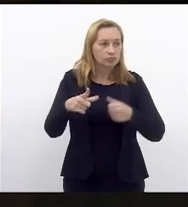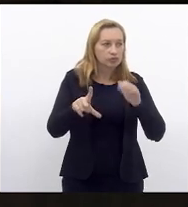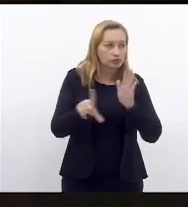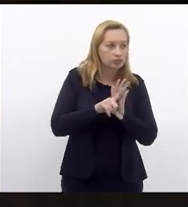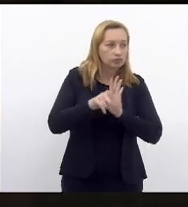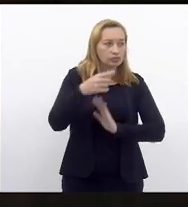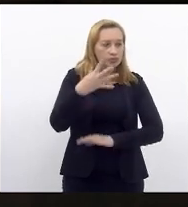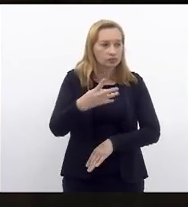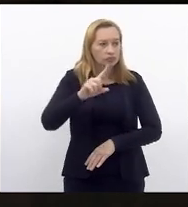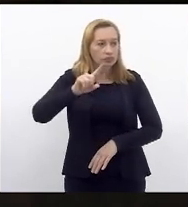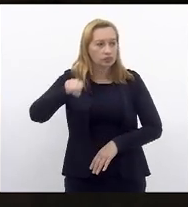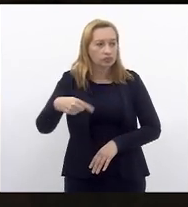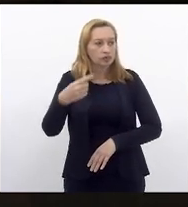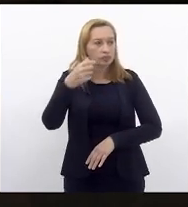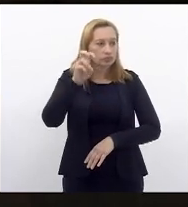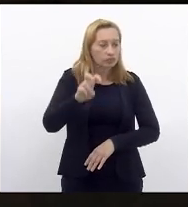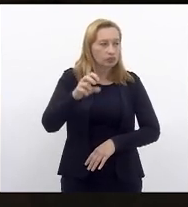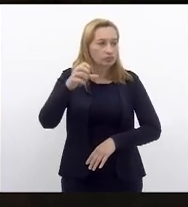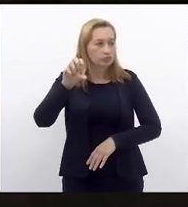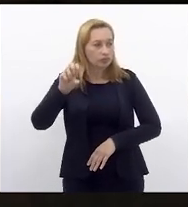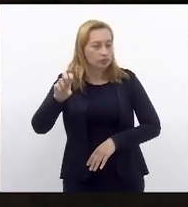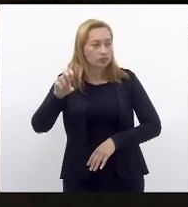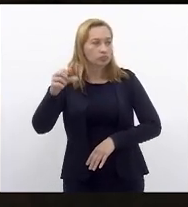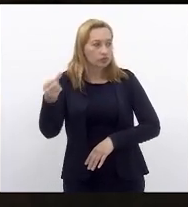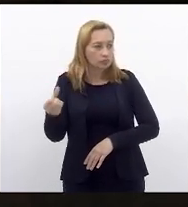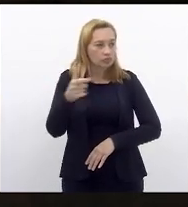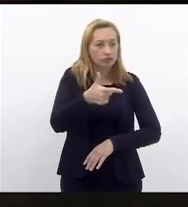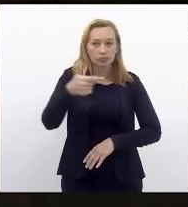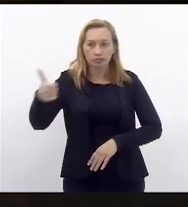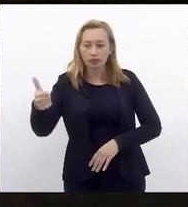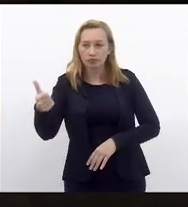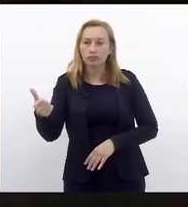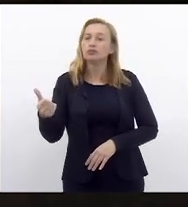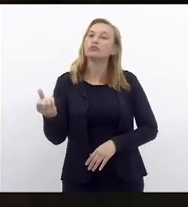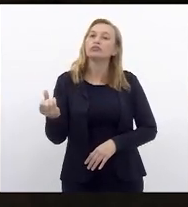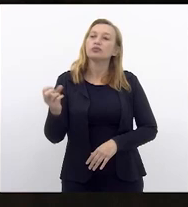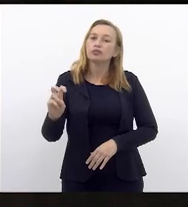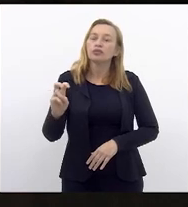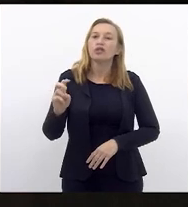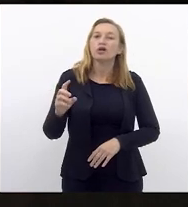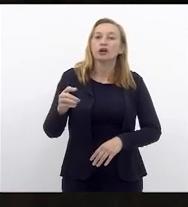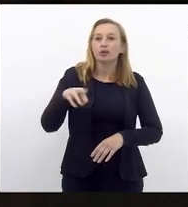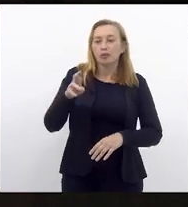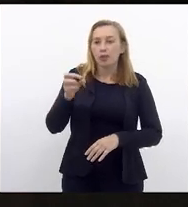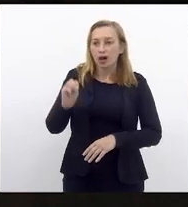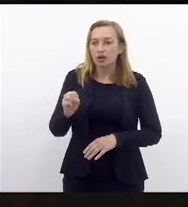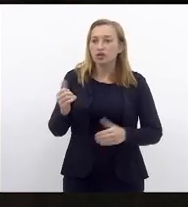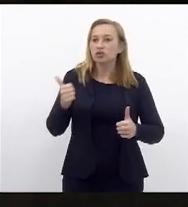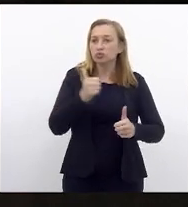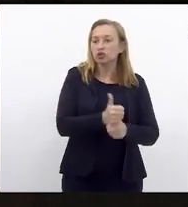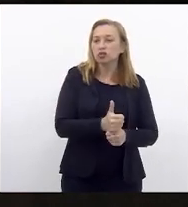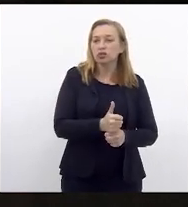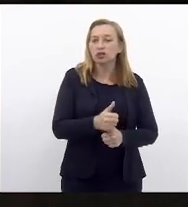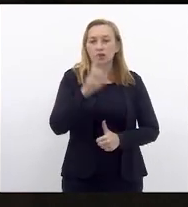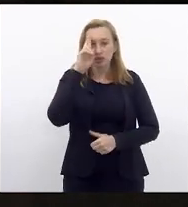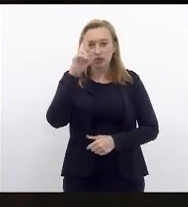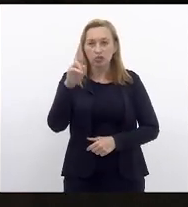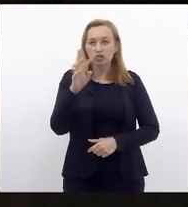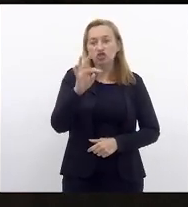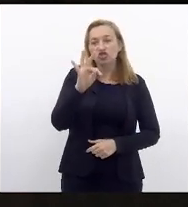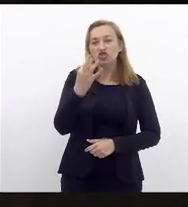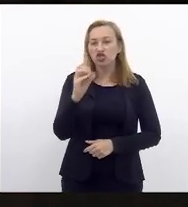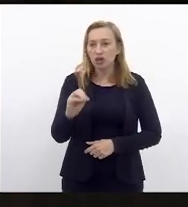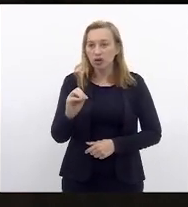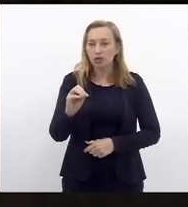número 4.556, 2005, a indicação do senhor Marcos Cipriano de Oliveira Melo em substituição ao senhor Tiago Mohamed